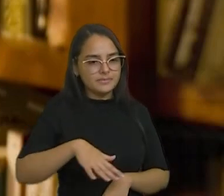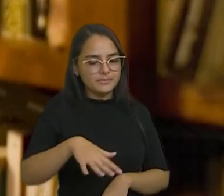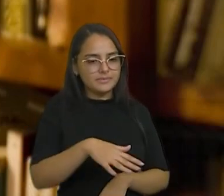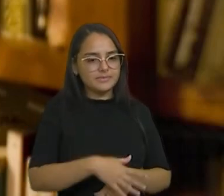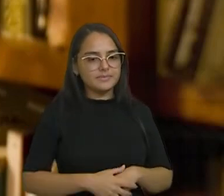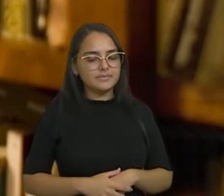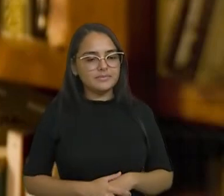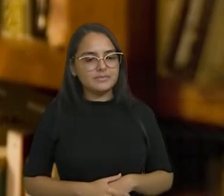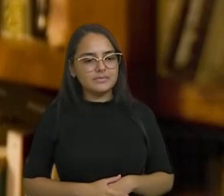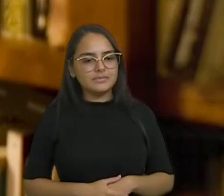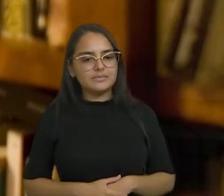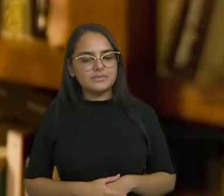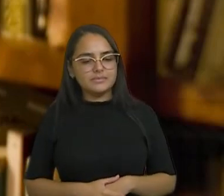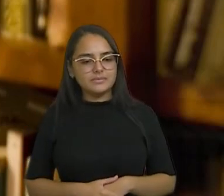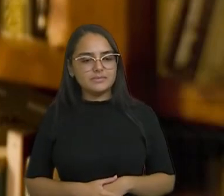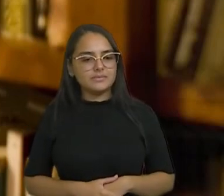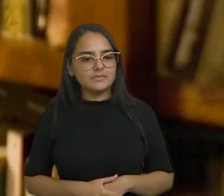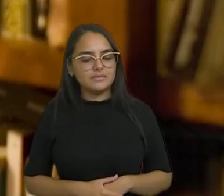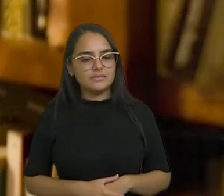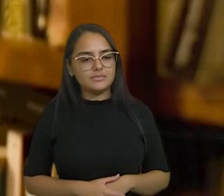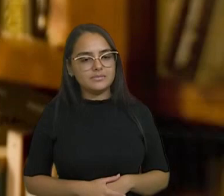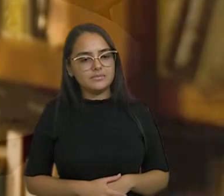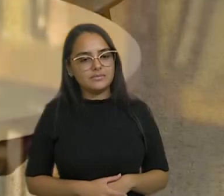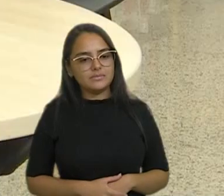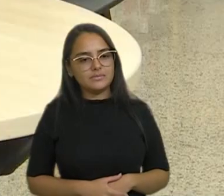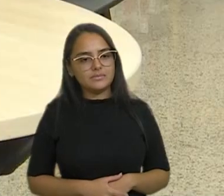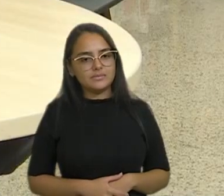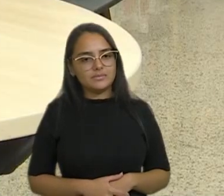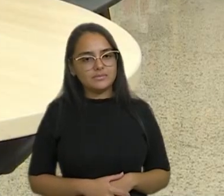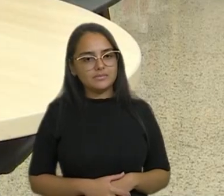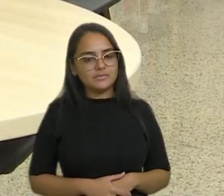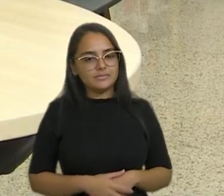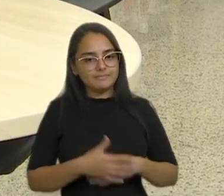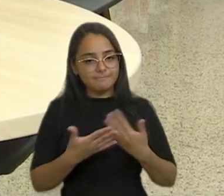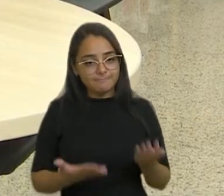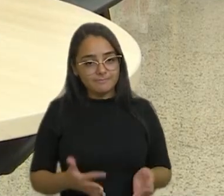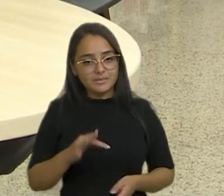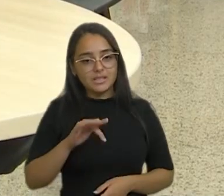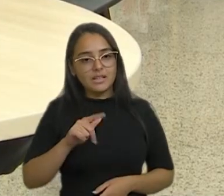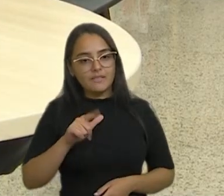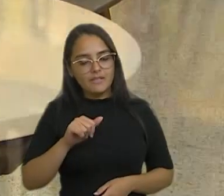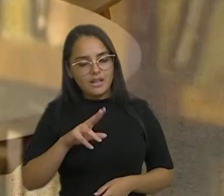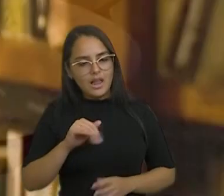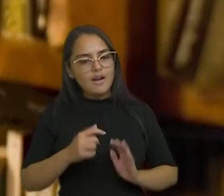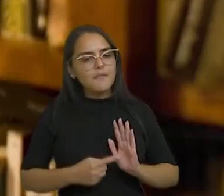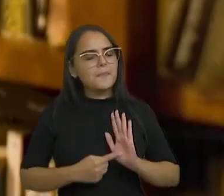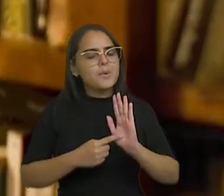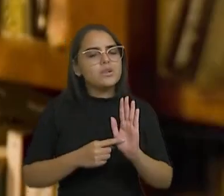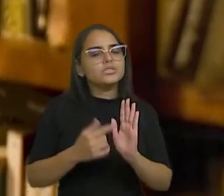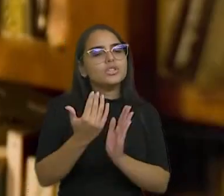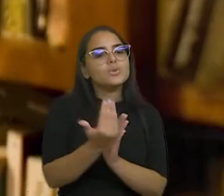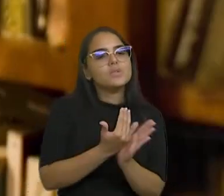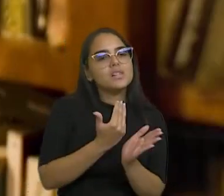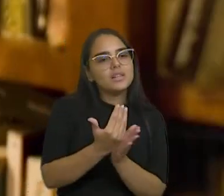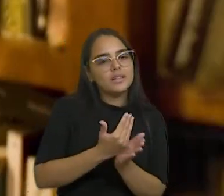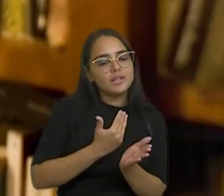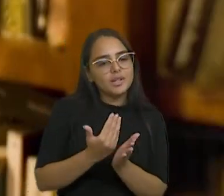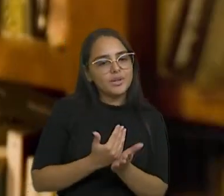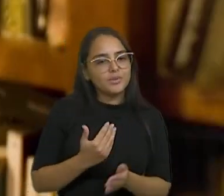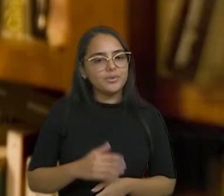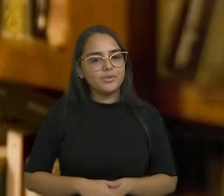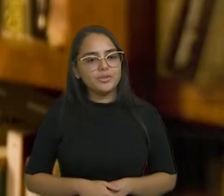trempe, decadente, sombrio, memórias. Então, Flávio, mostre o livro pra gente, né,